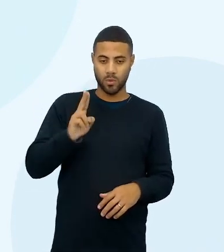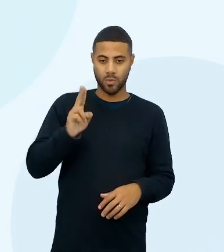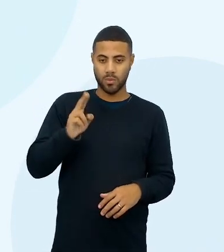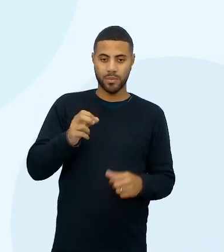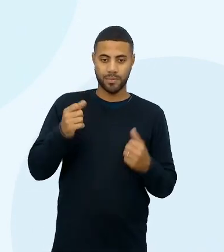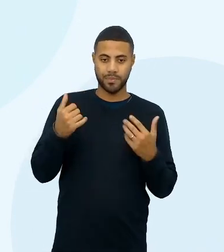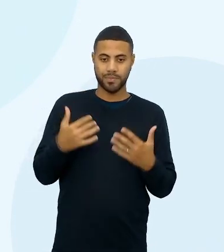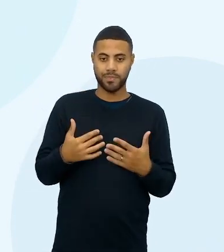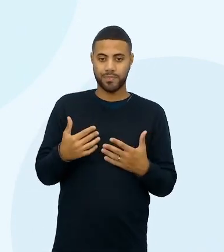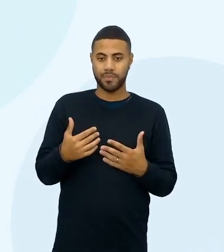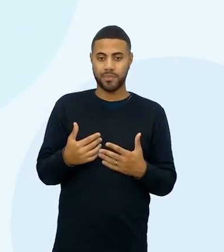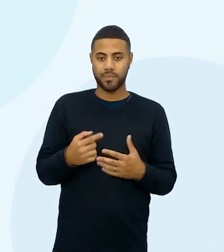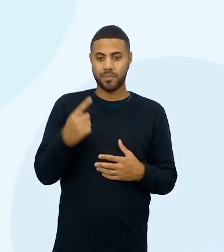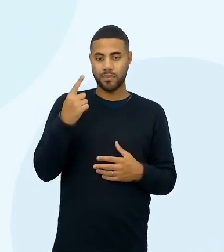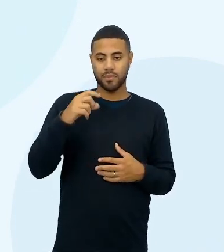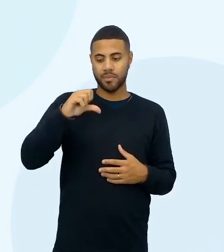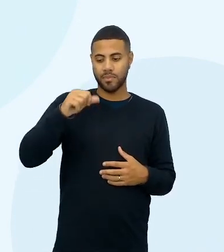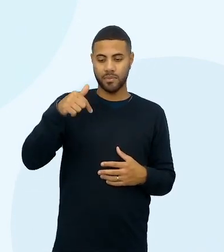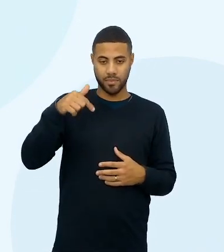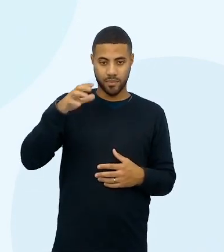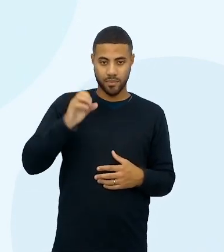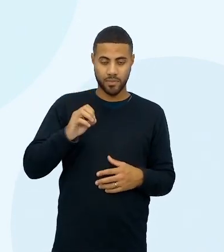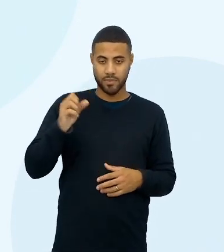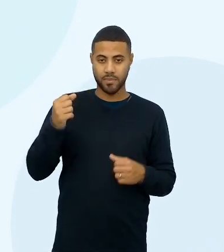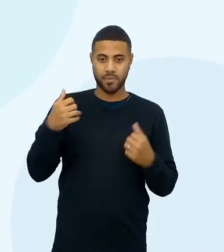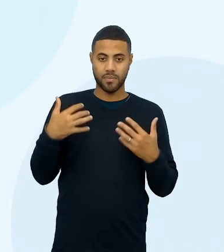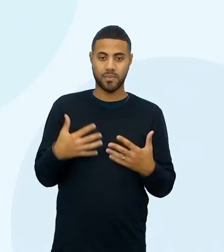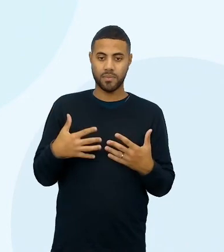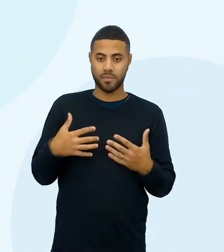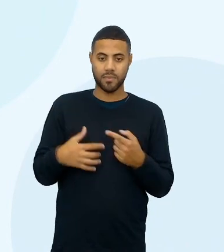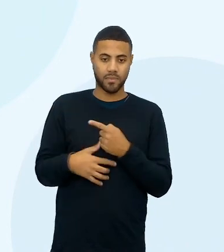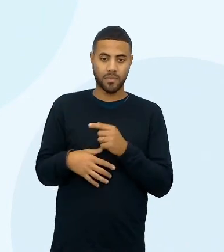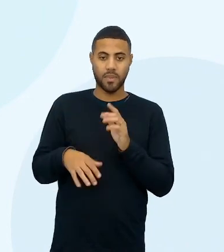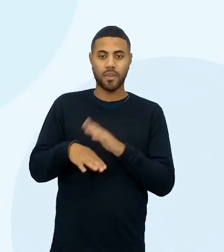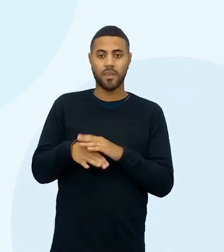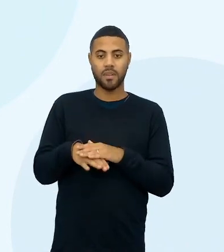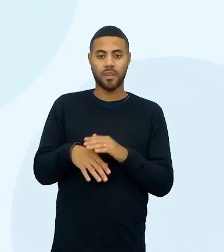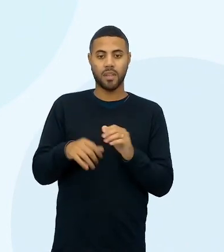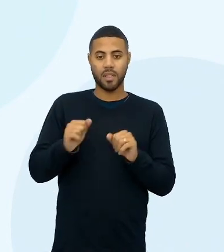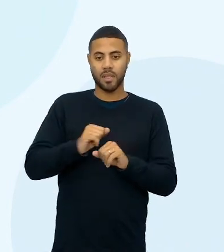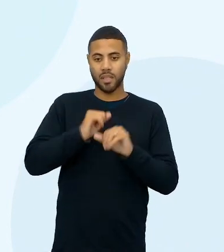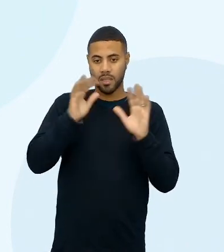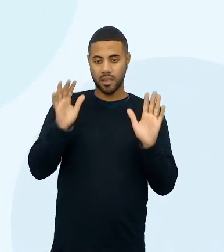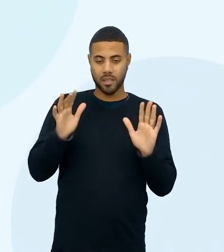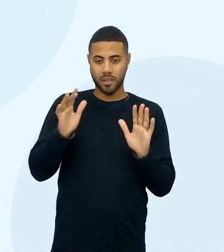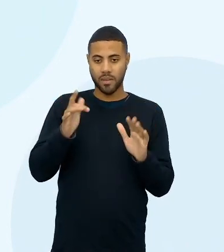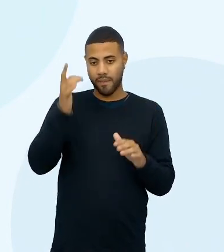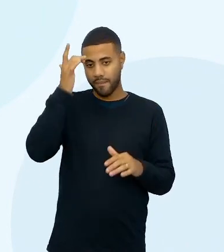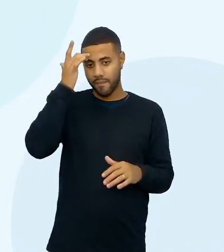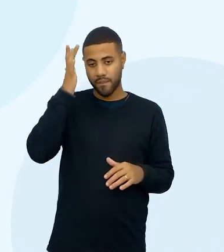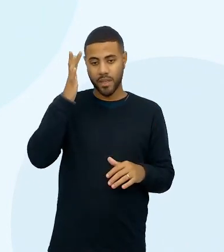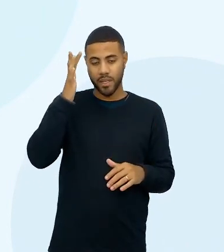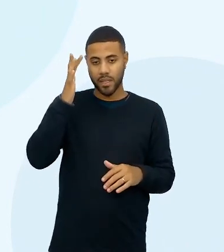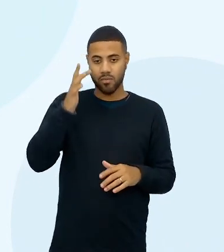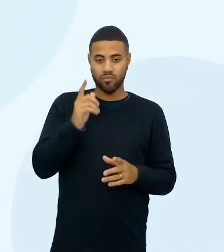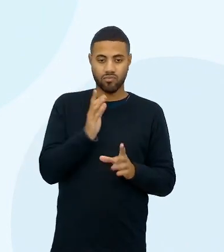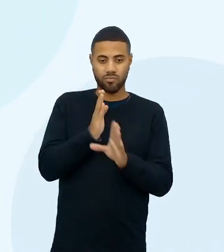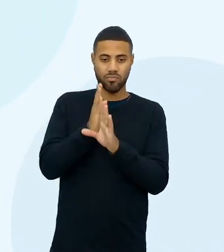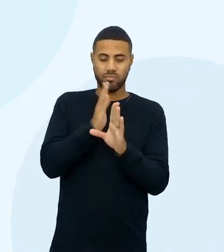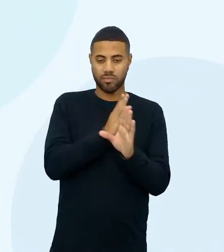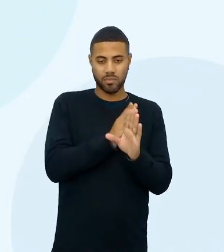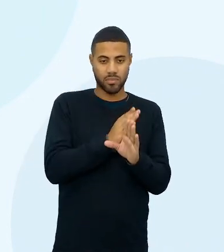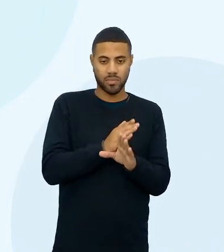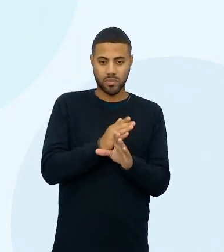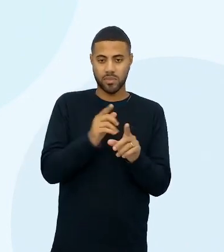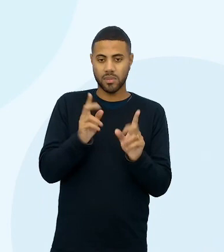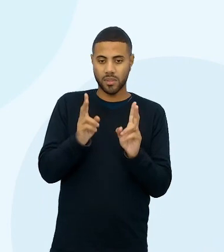me engano, ali na década de 1970, para justamente ele ser claro, fácil de ser reconhecido no